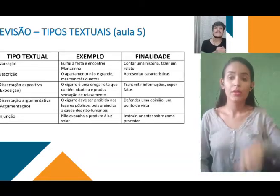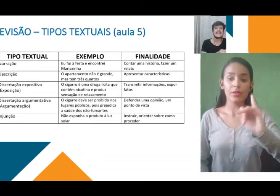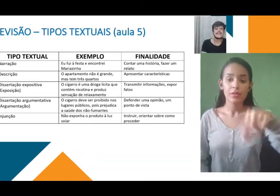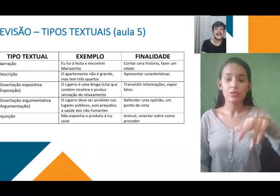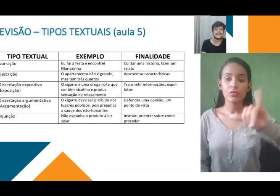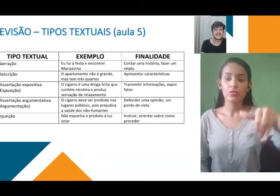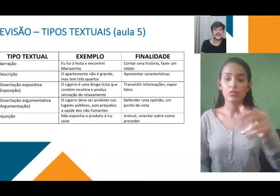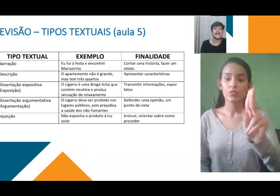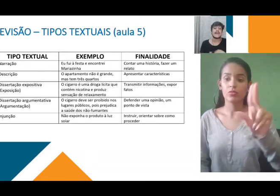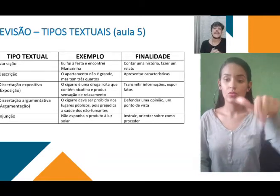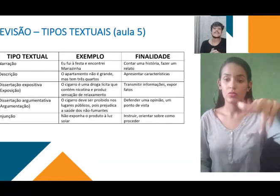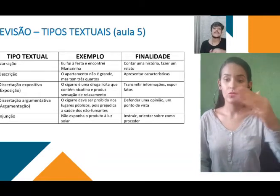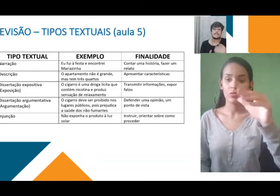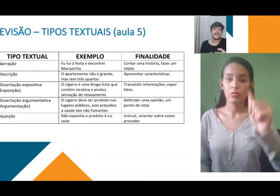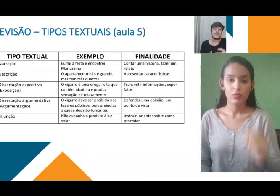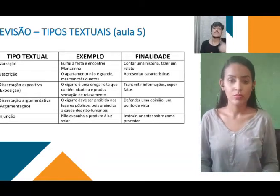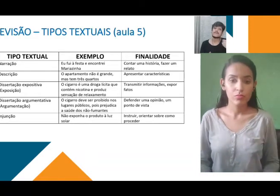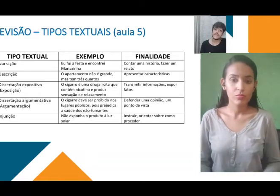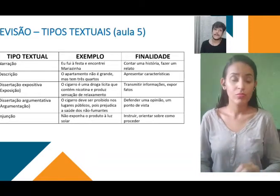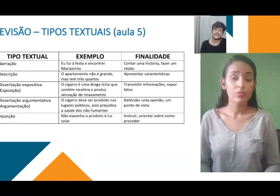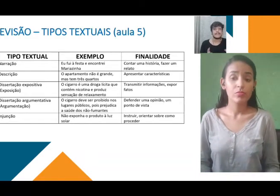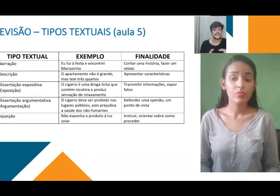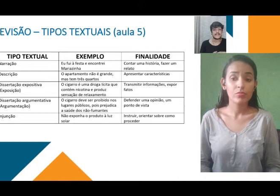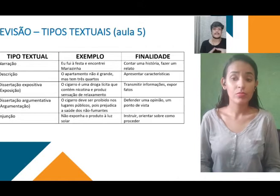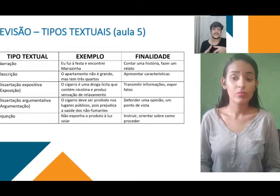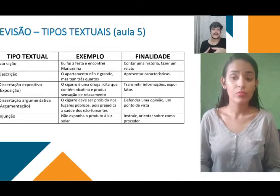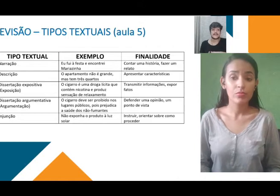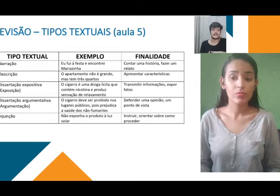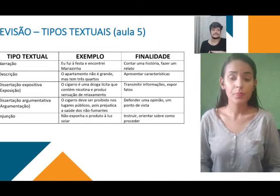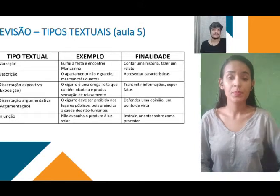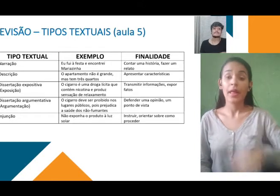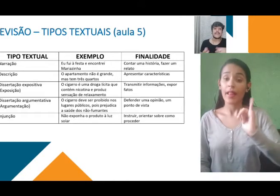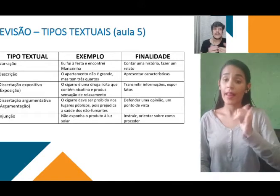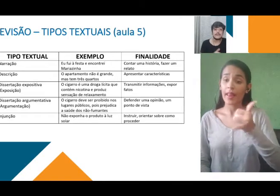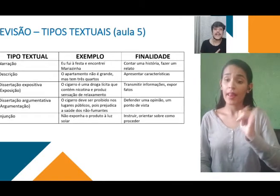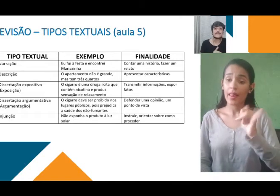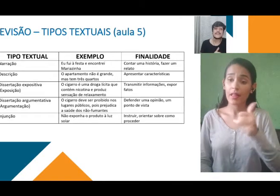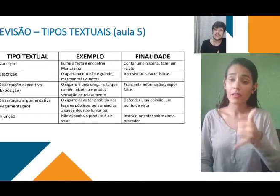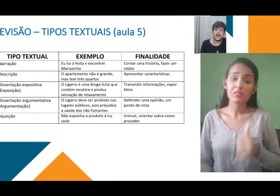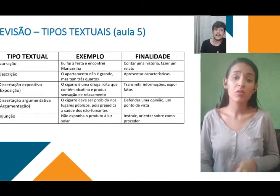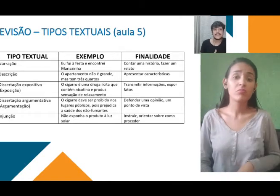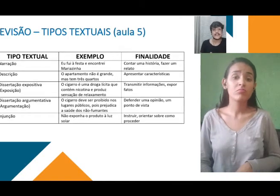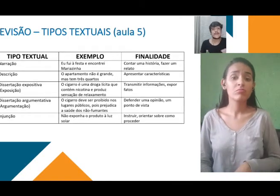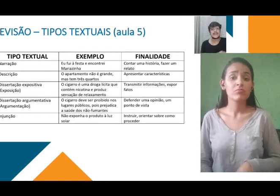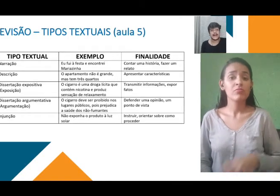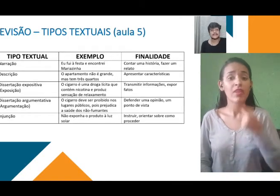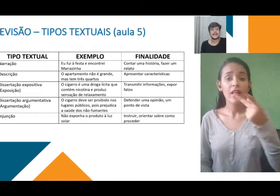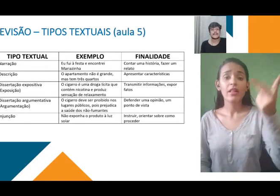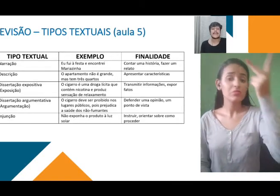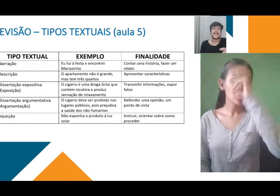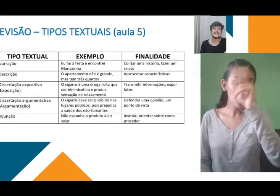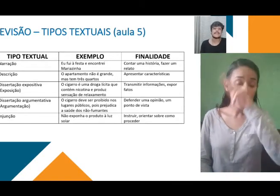uma finalidade, né? Desempenha uma função. Por exemplo, a narração é contar uma história, fazer um